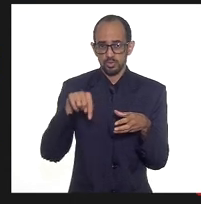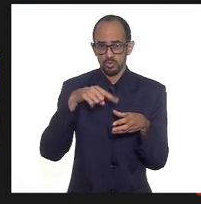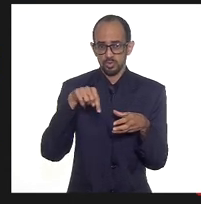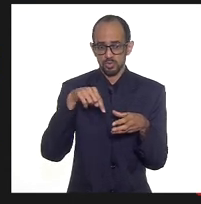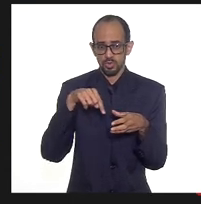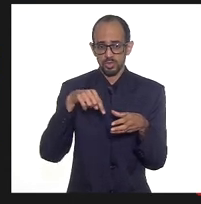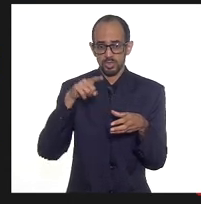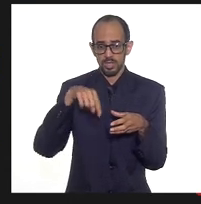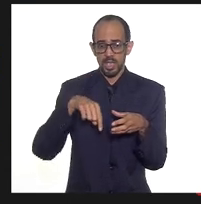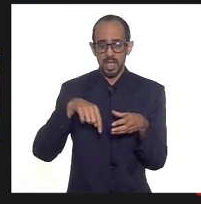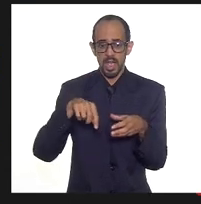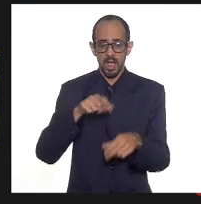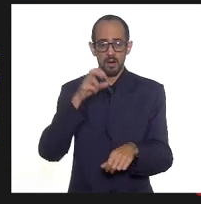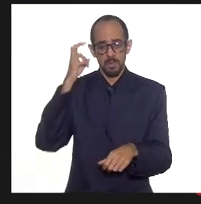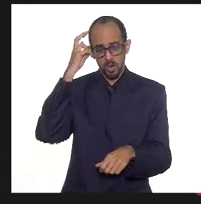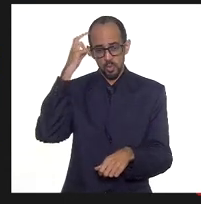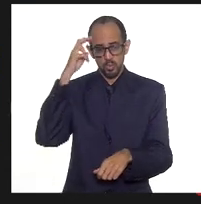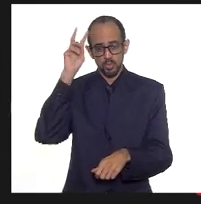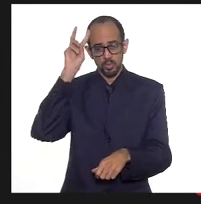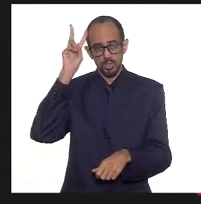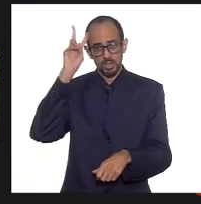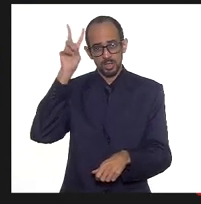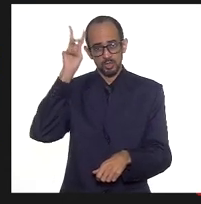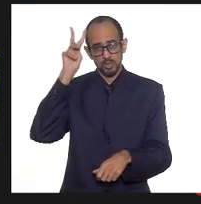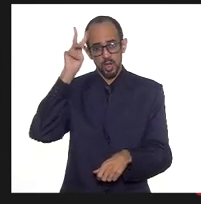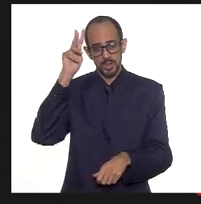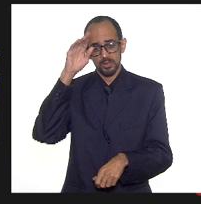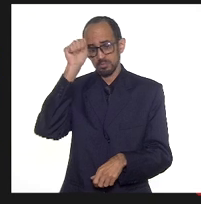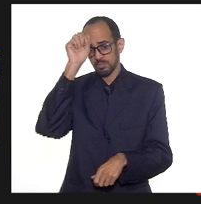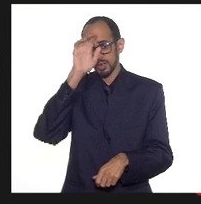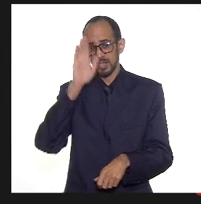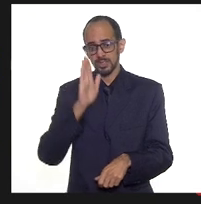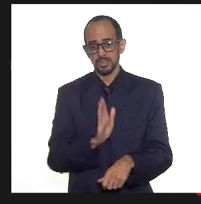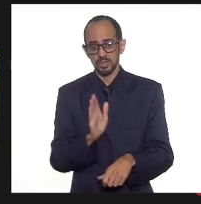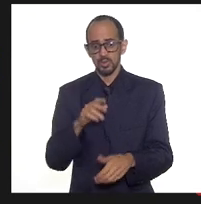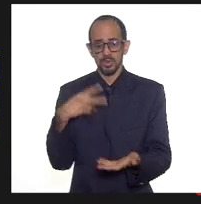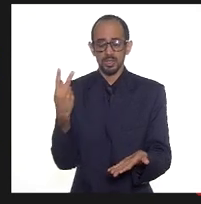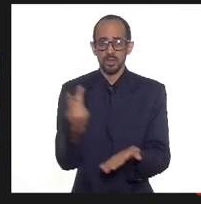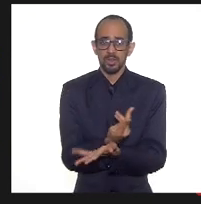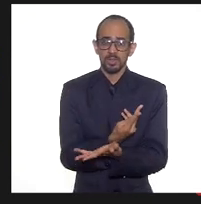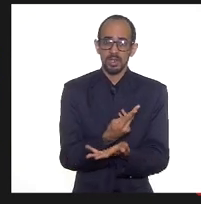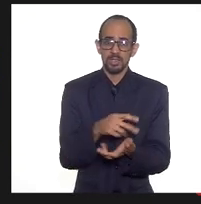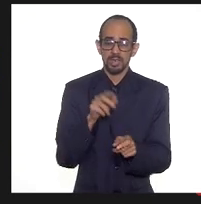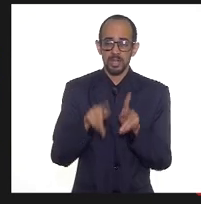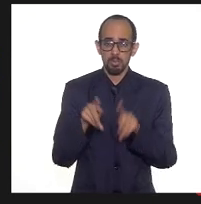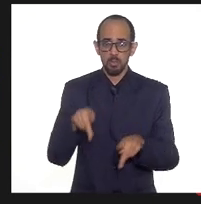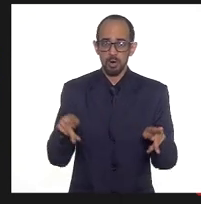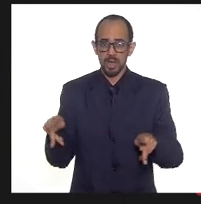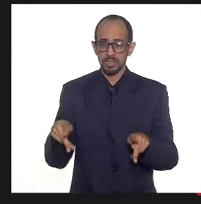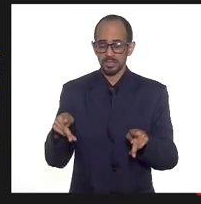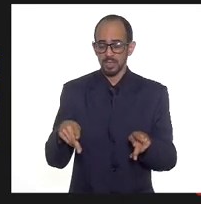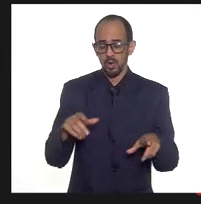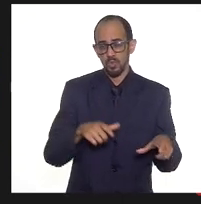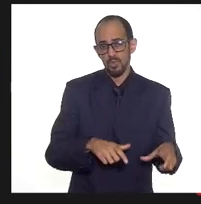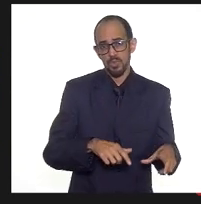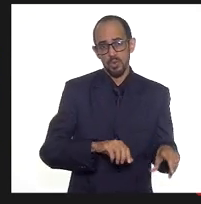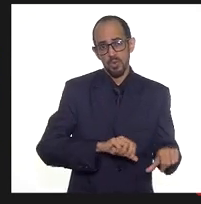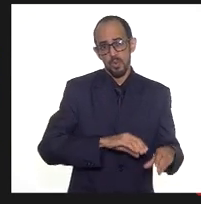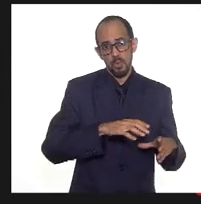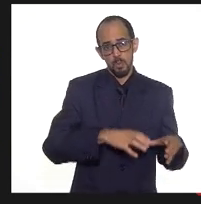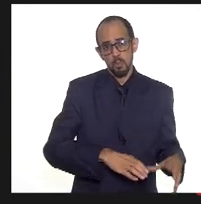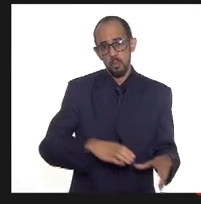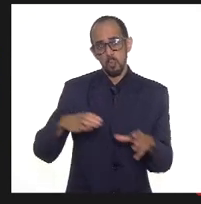história brasileira, eles são criados e a população deslocada, né, para lá, a